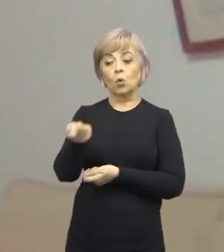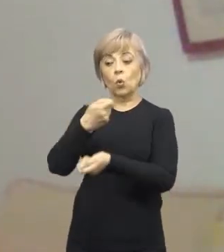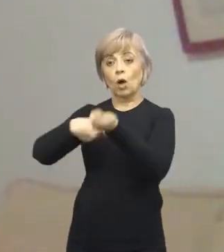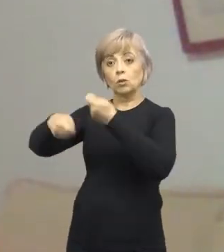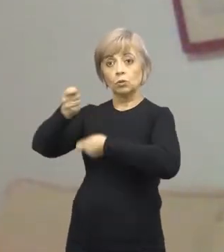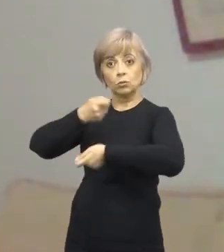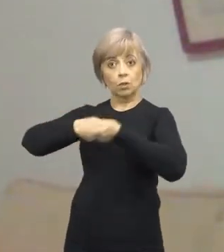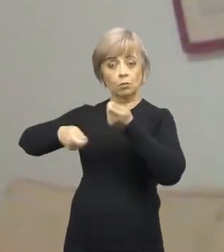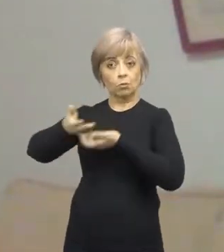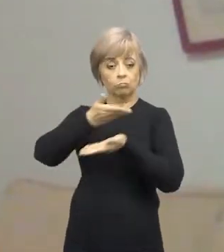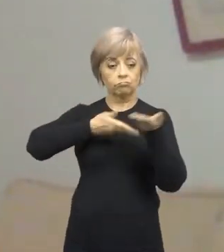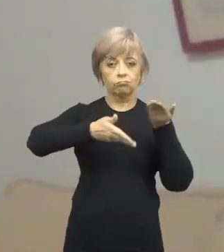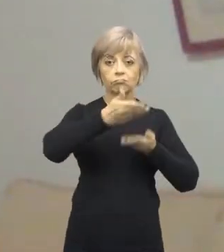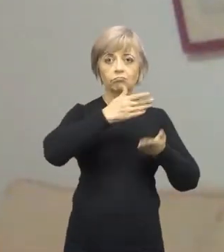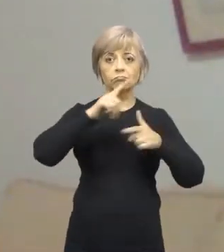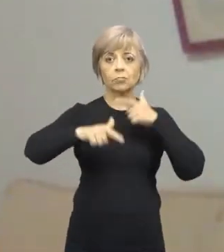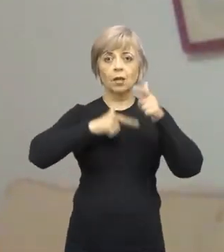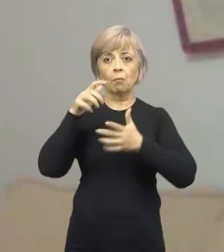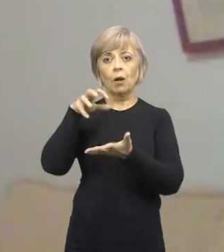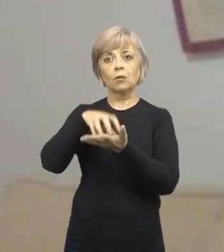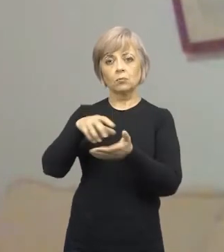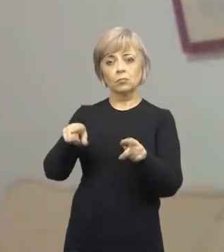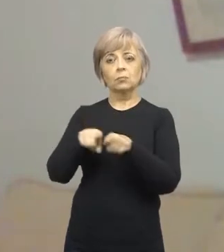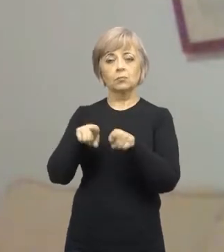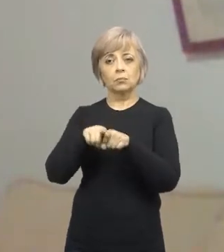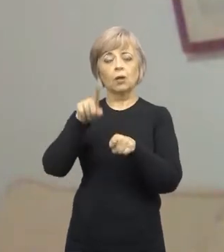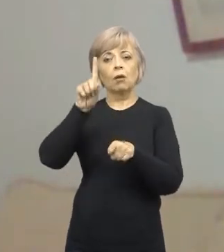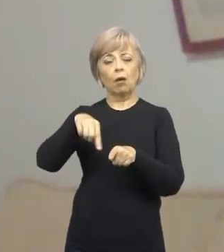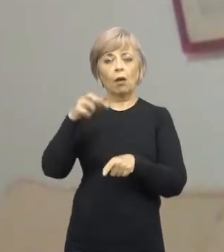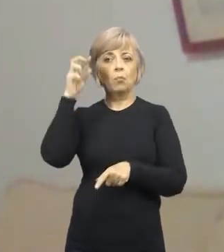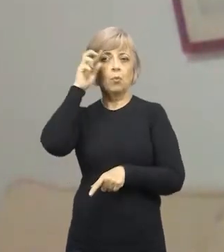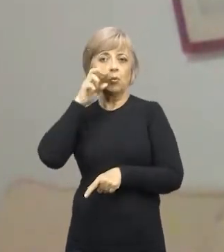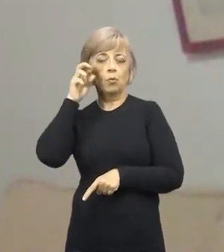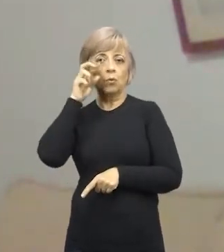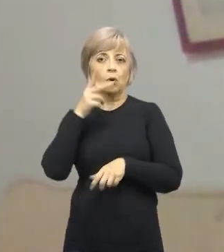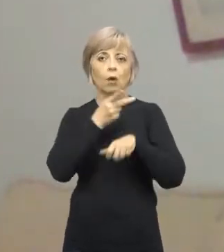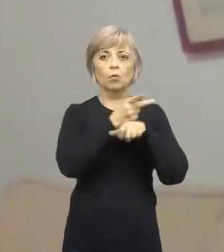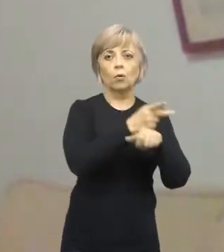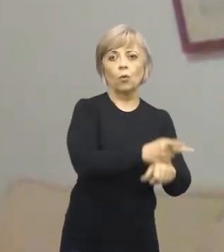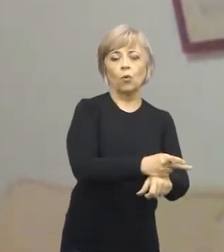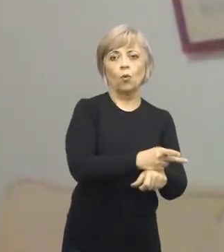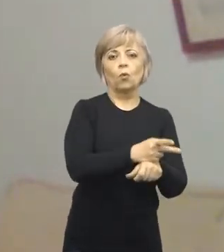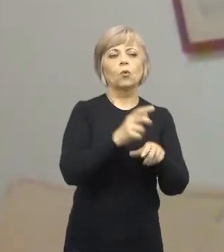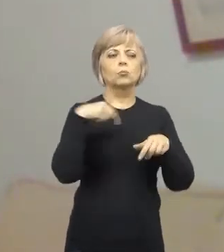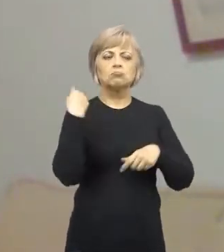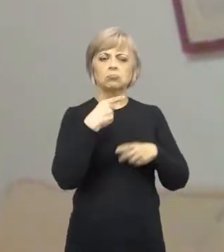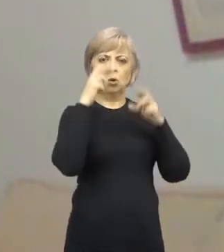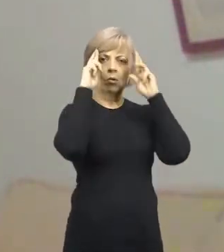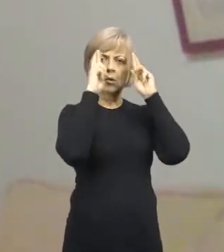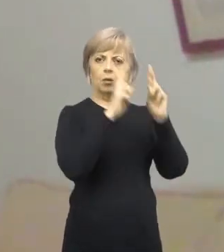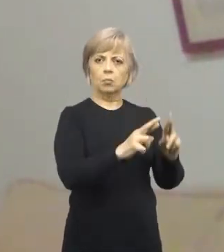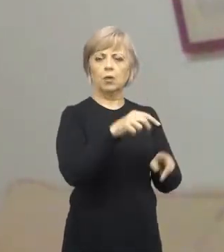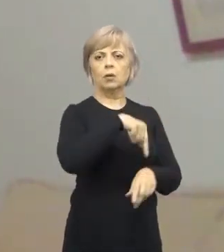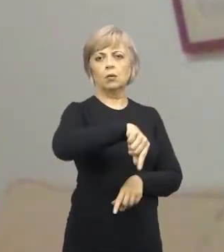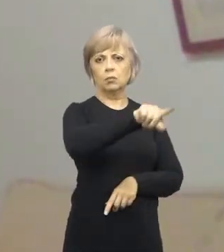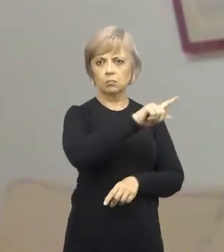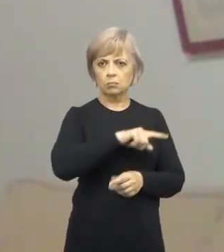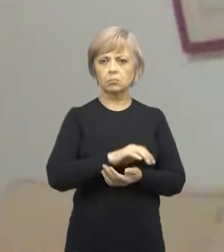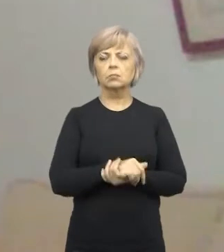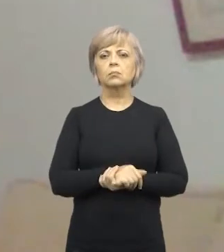que trabalham nesse nosso núcleo são procuradores respeitados, todos